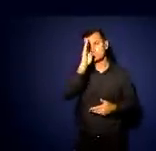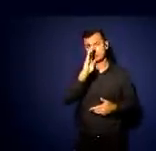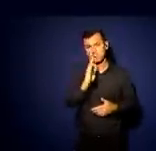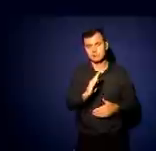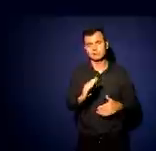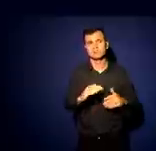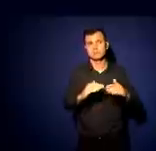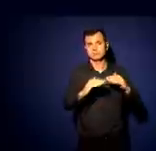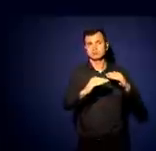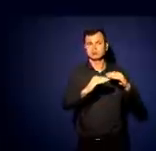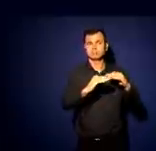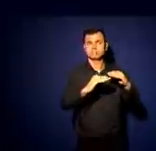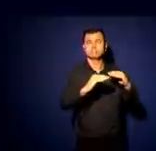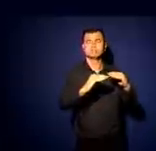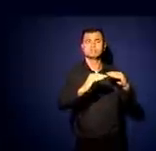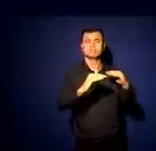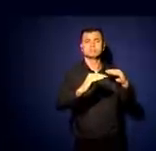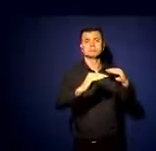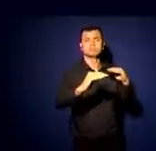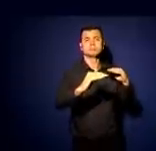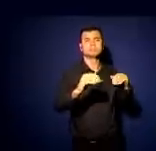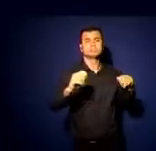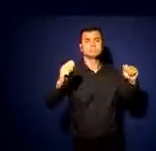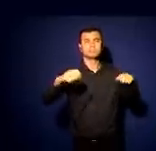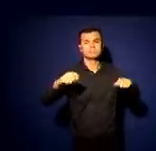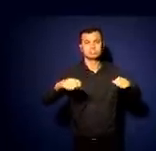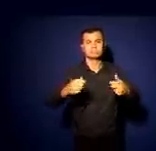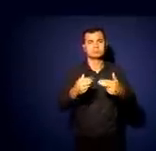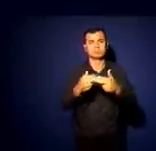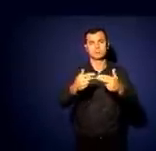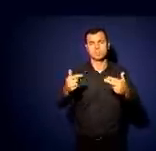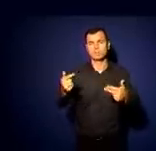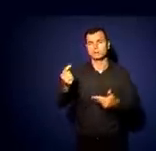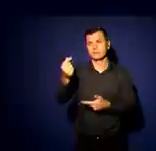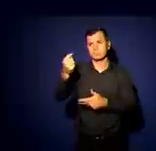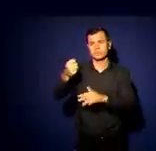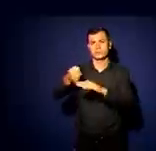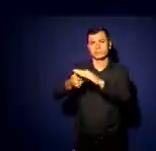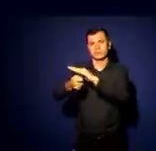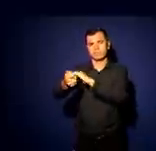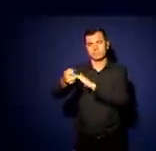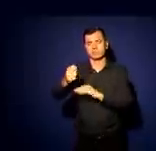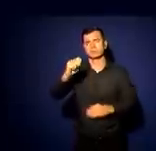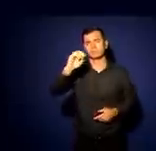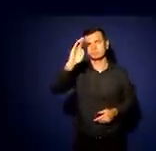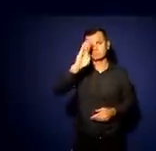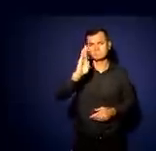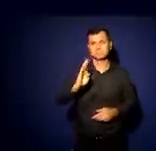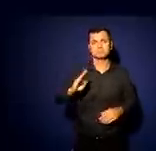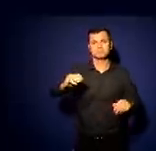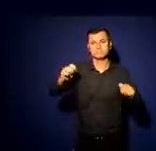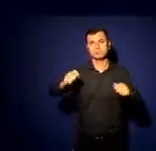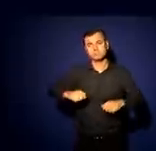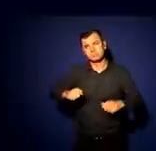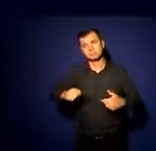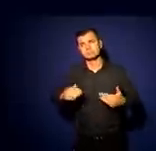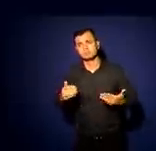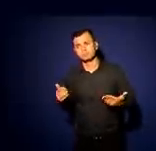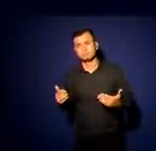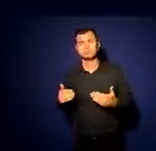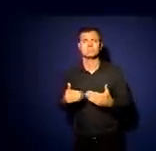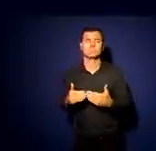né Essa essa esse shift de carteira global para ima de marca e consequentemente